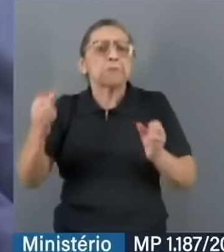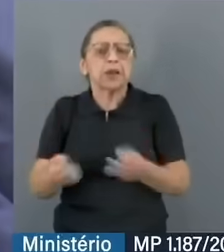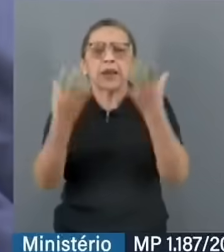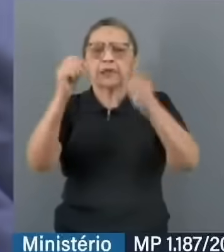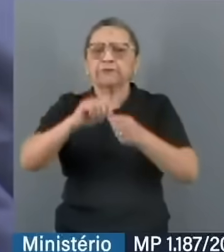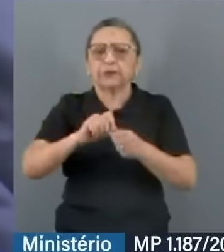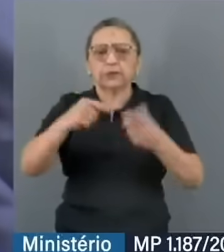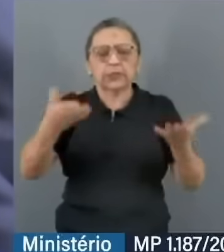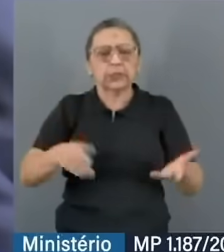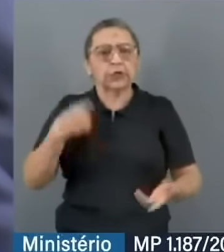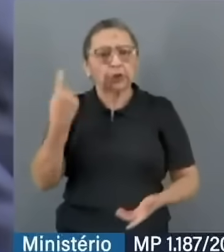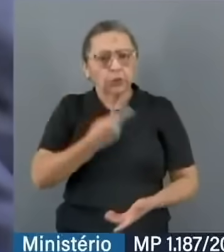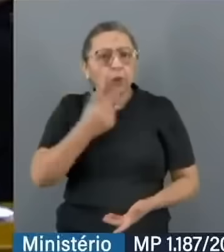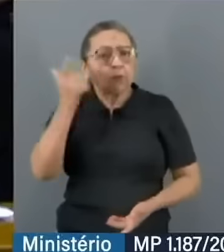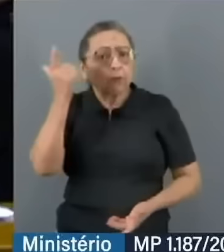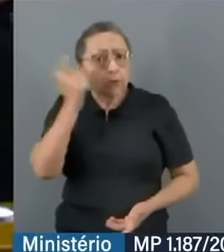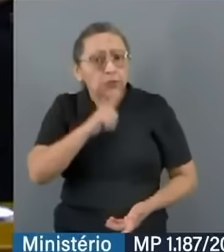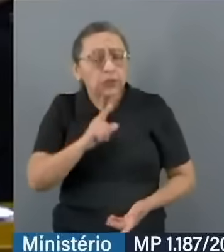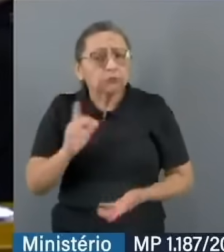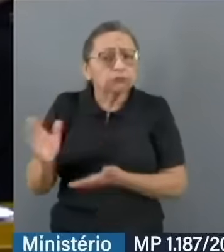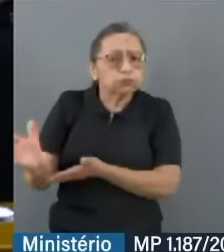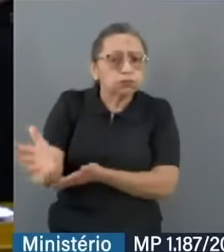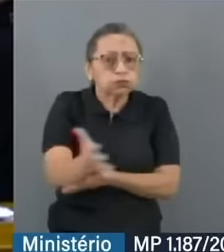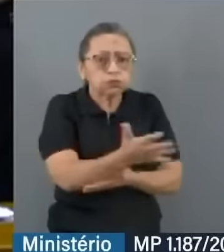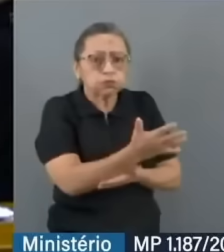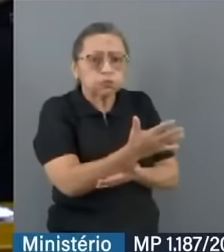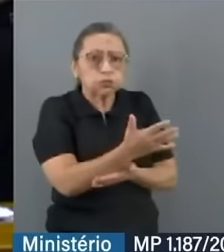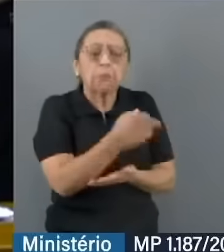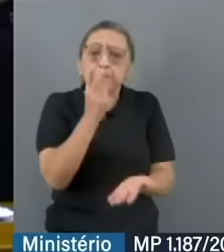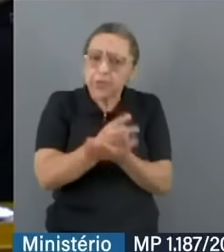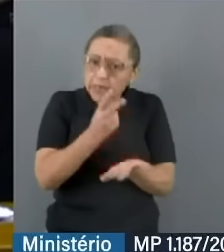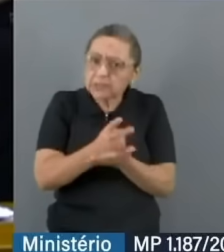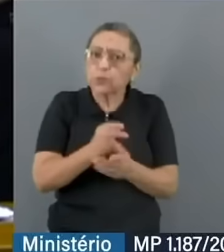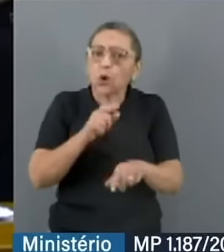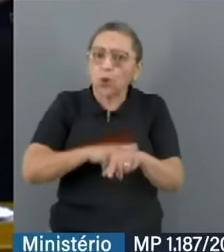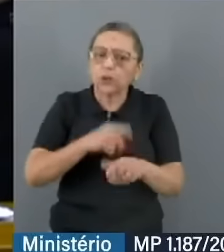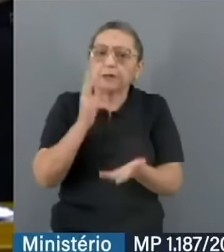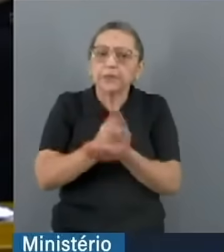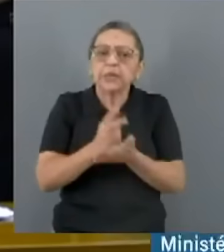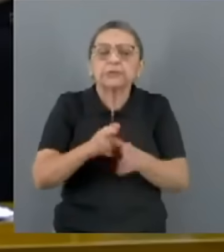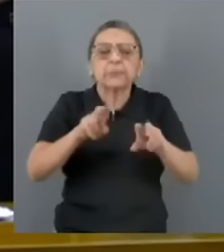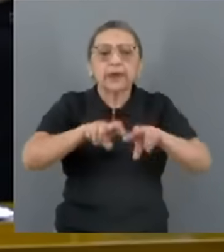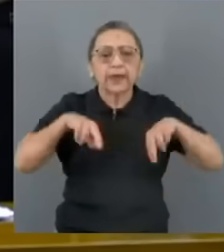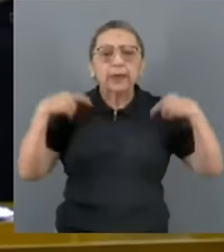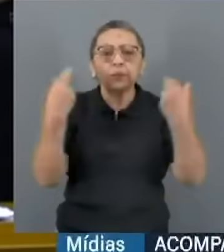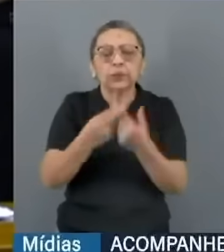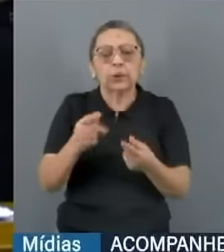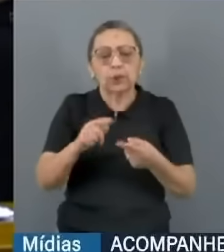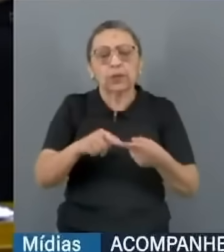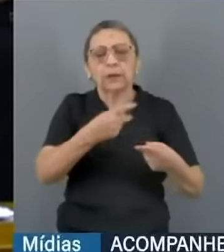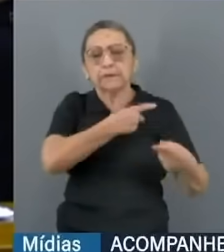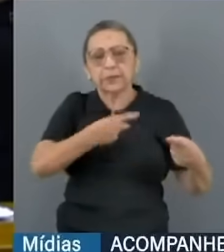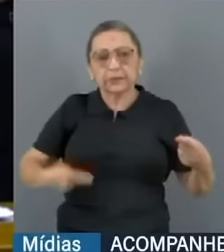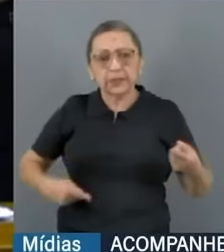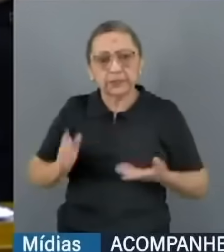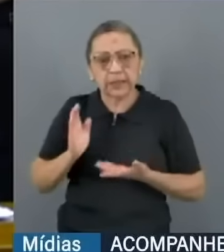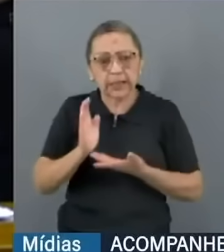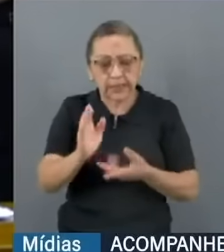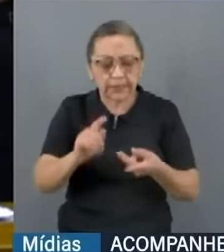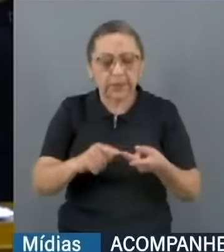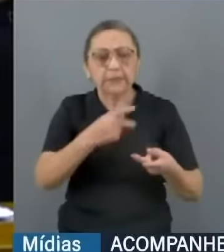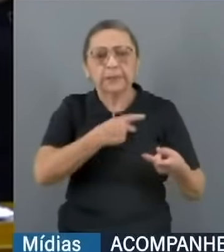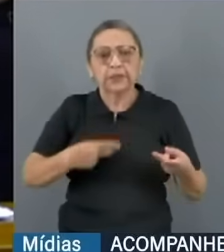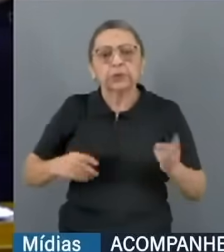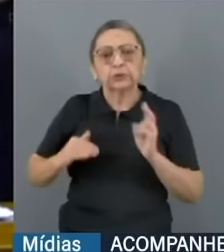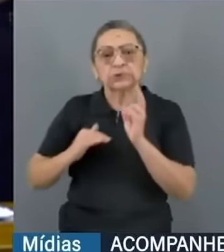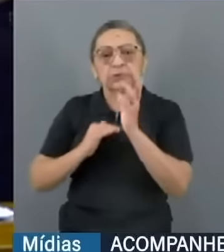feito, que a gente conseguia juntar numa mesma mesa o presidente da Câmara, o presidente do